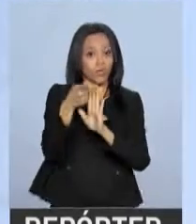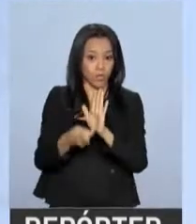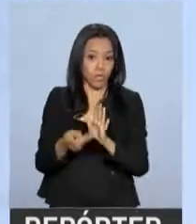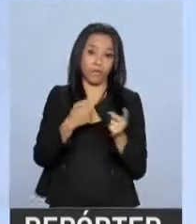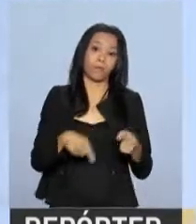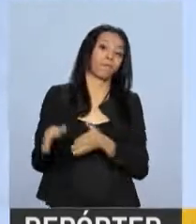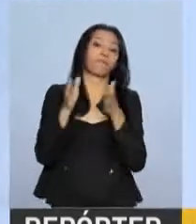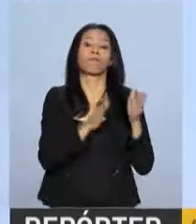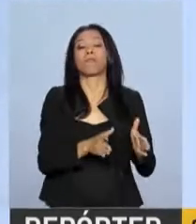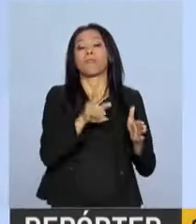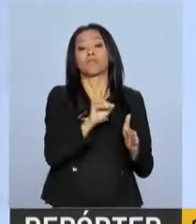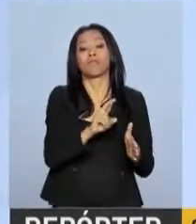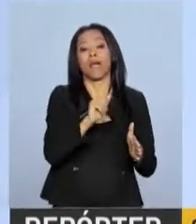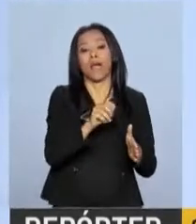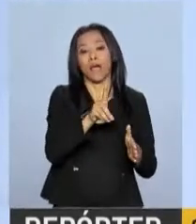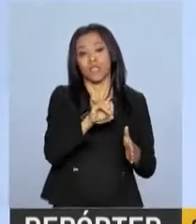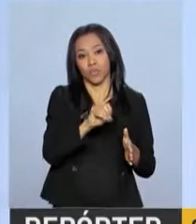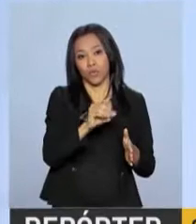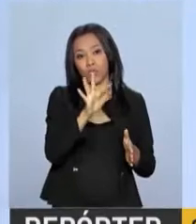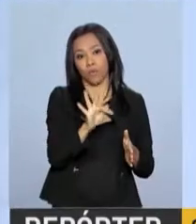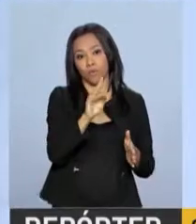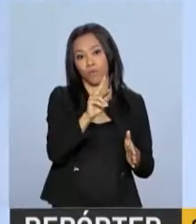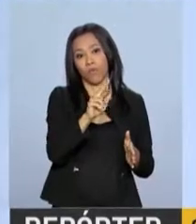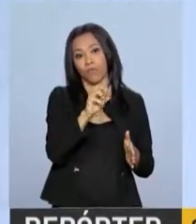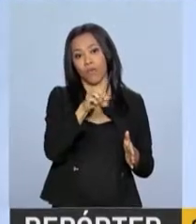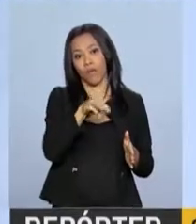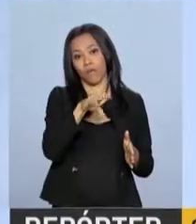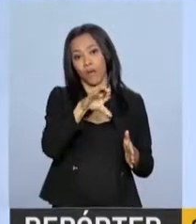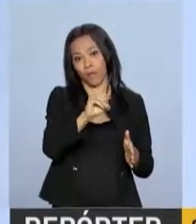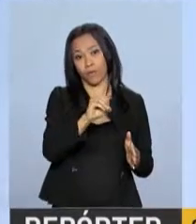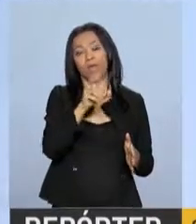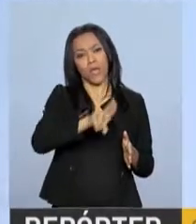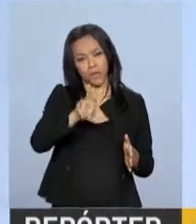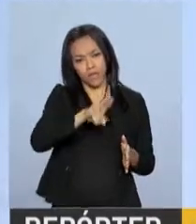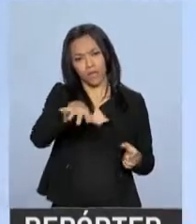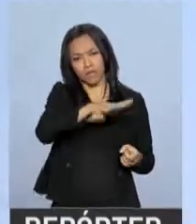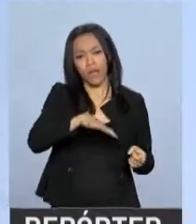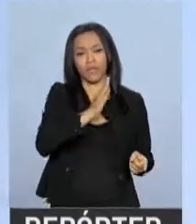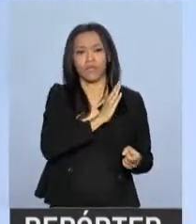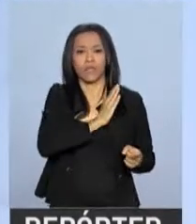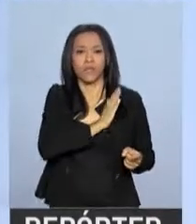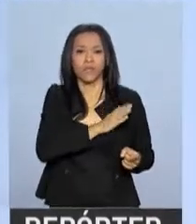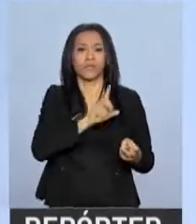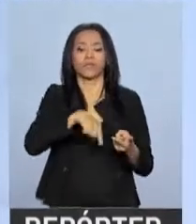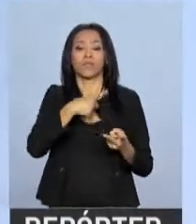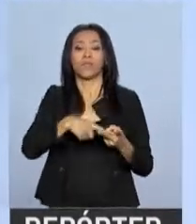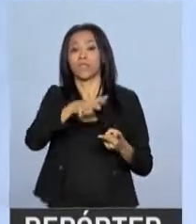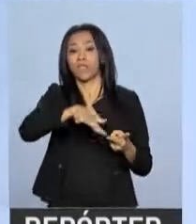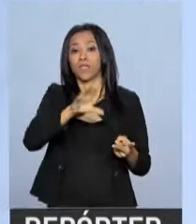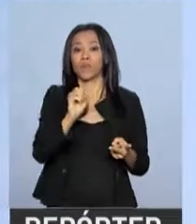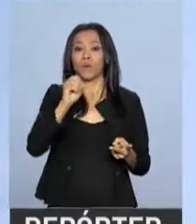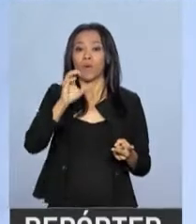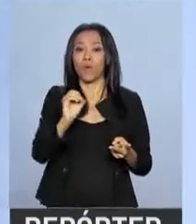são bastante usados pelo sistema único de saúde em áreas como cardiologia e oncologia mas